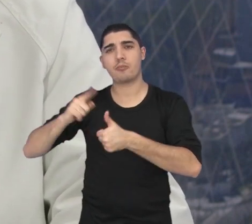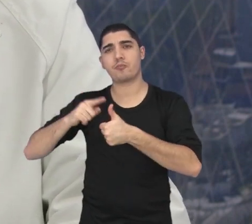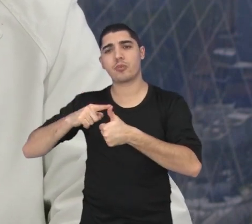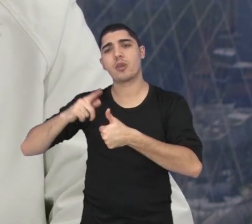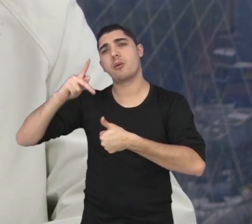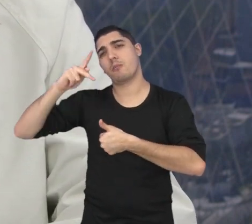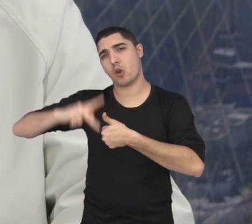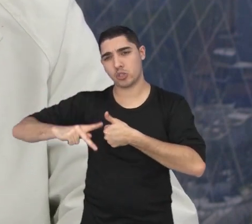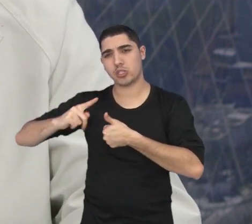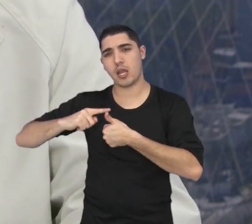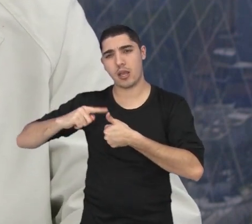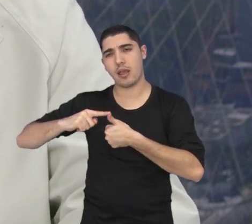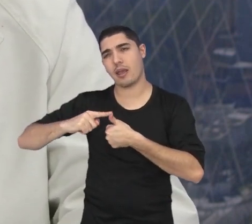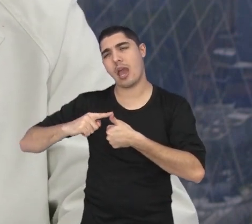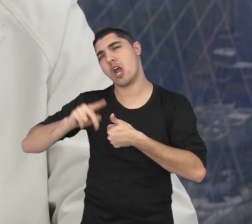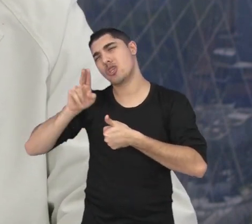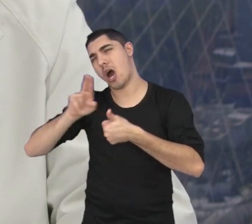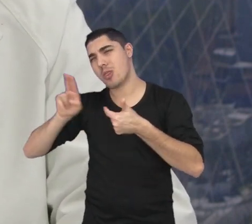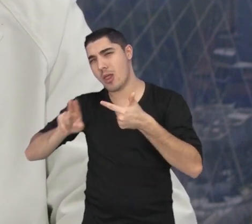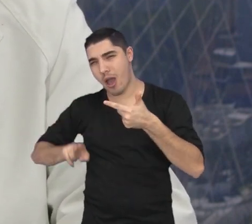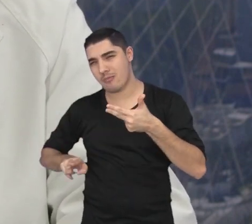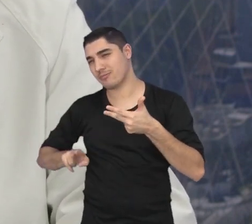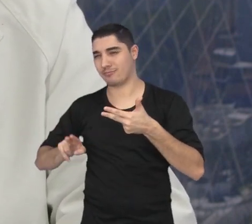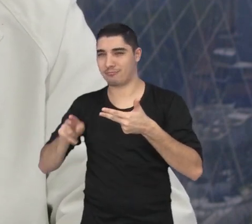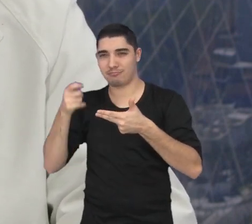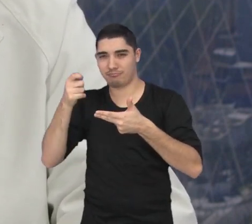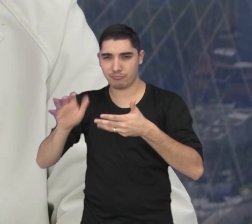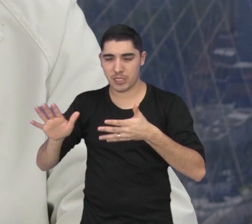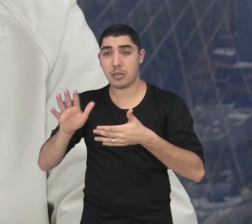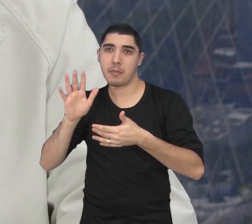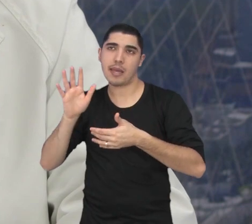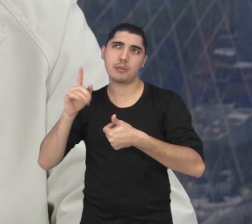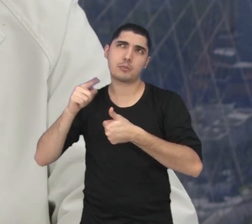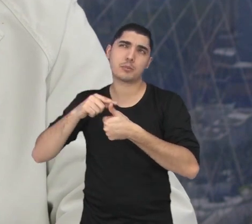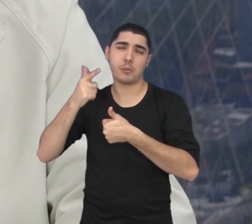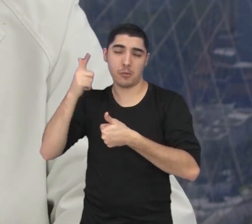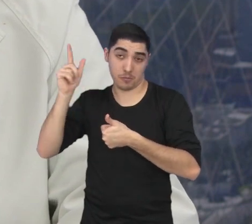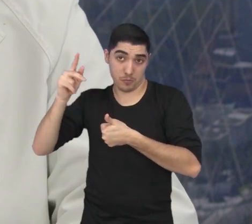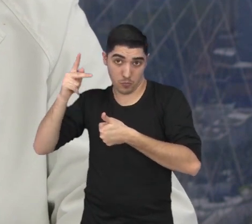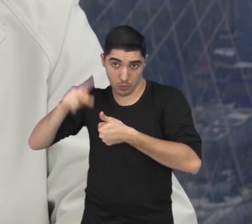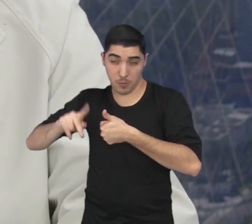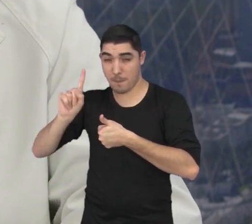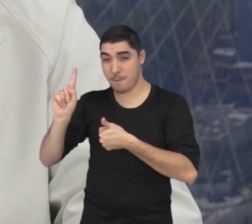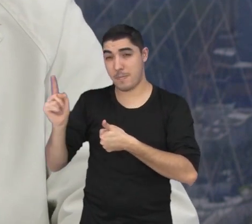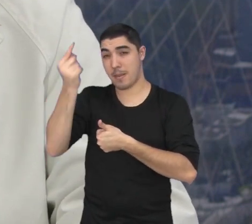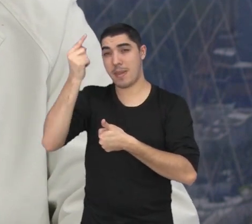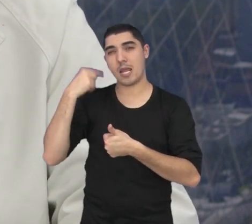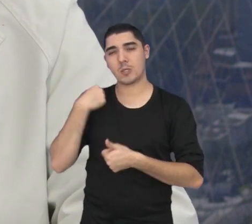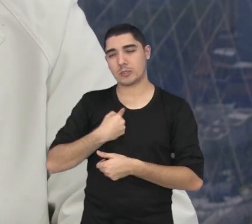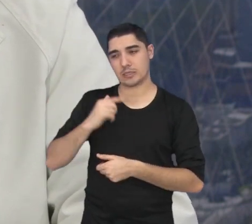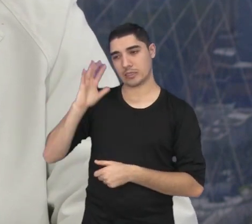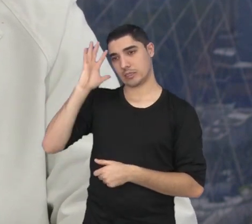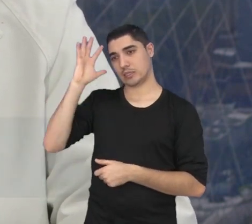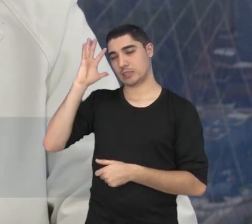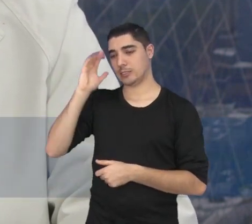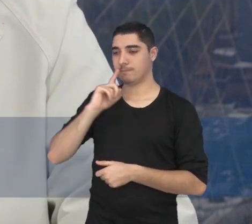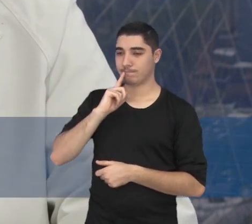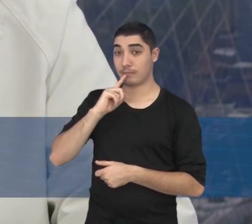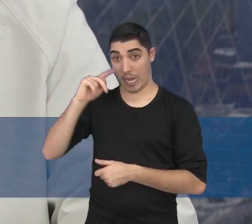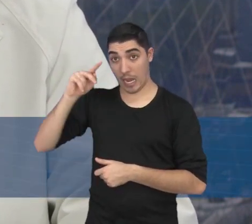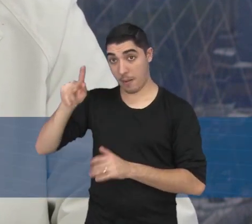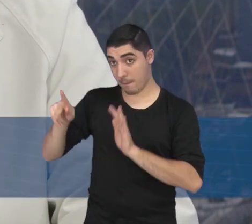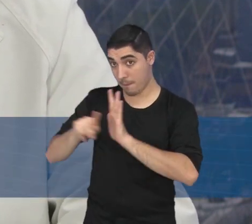programa, a gente dá os nomes, né? O primeiro programa, principalmente, a gente olhou para o nosso caso, né? É